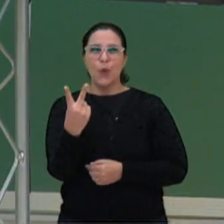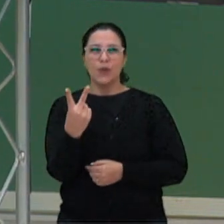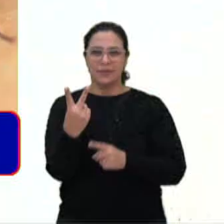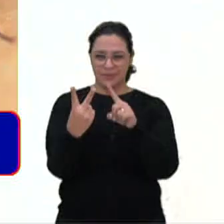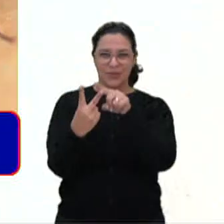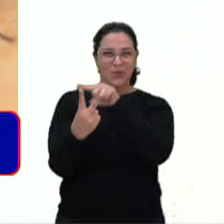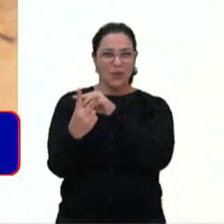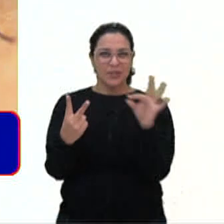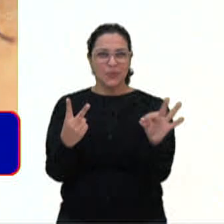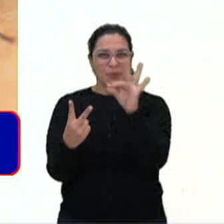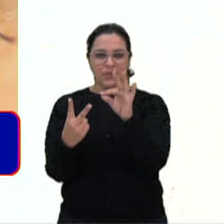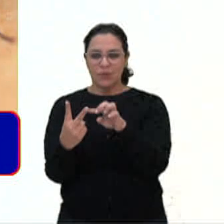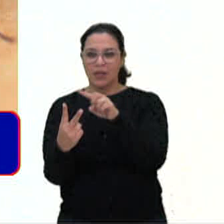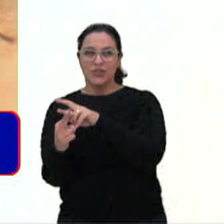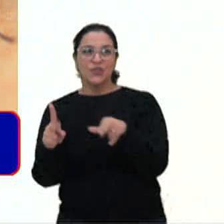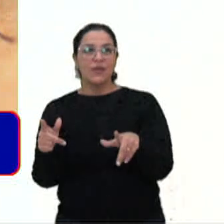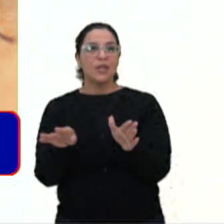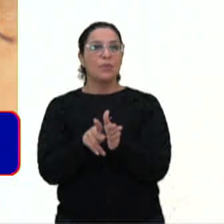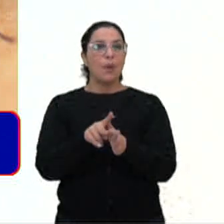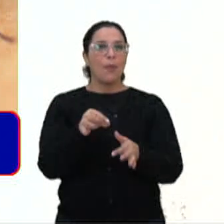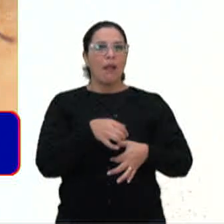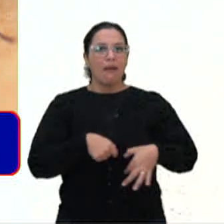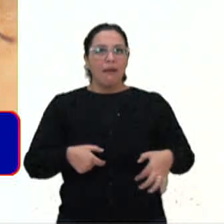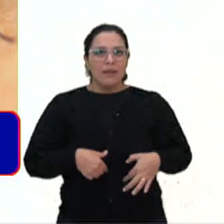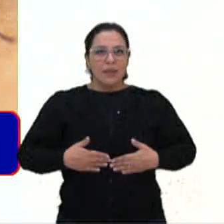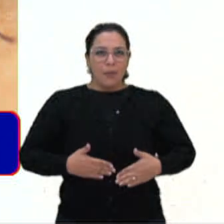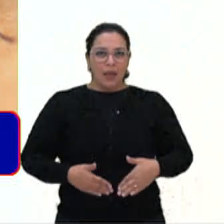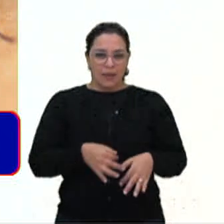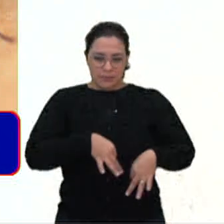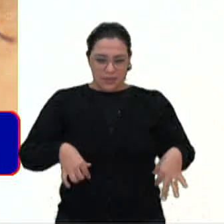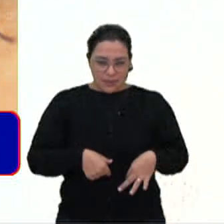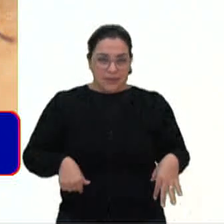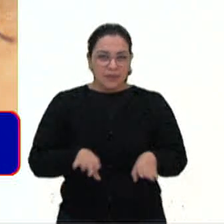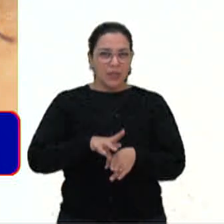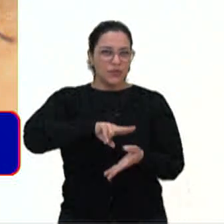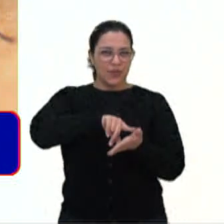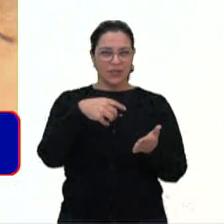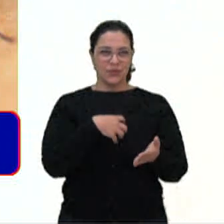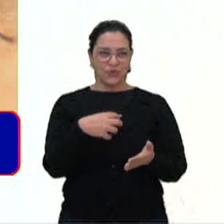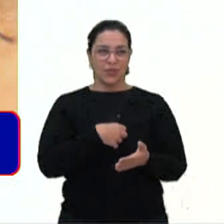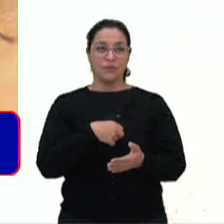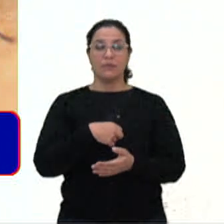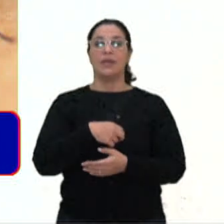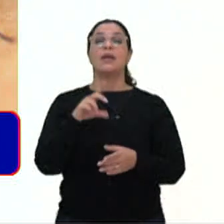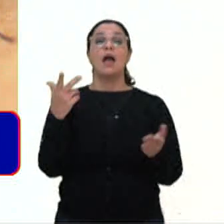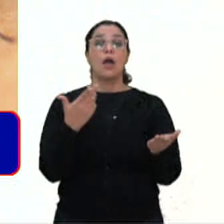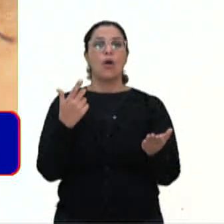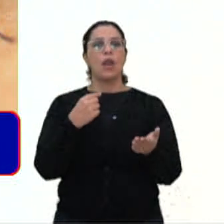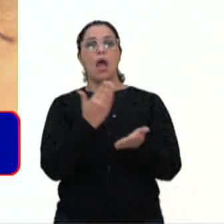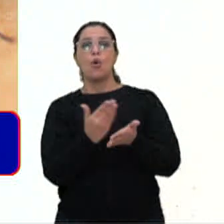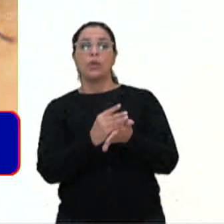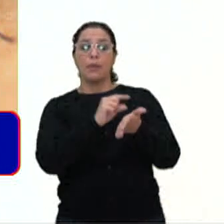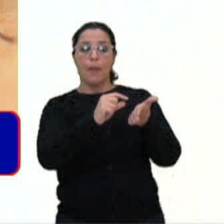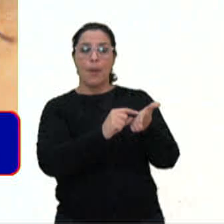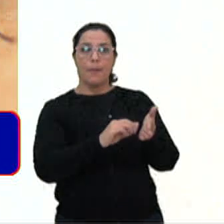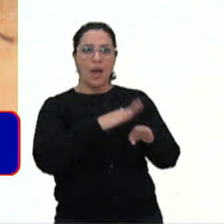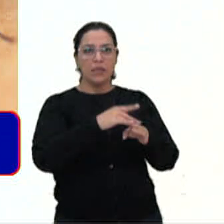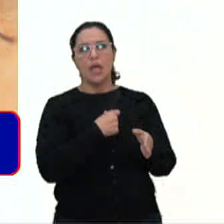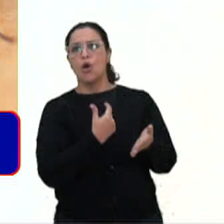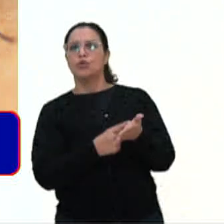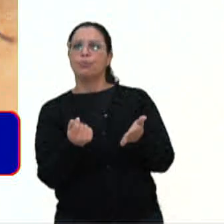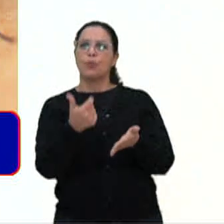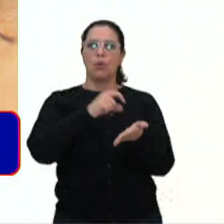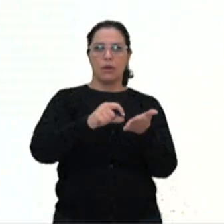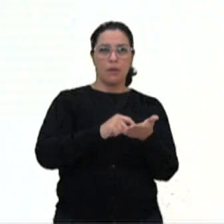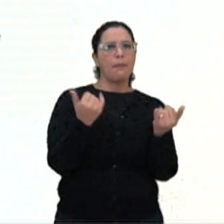né? O que diferencia eles são as listas do abdômen, da parte do tórax deles. Ó. Um tem mais listas, o outro tem menos, mas eles são bem